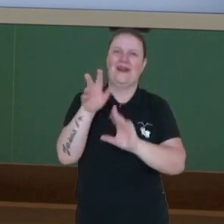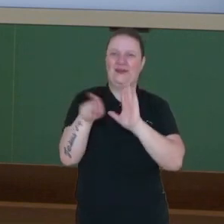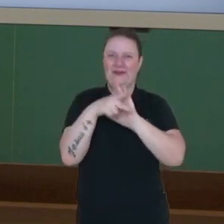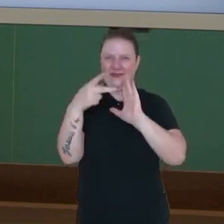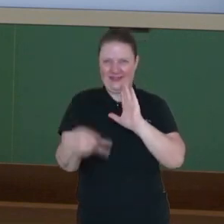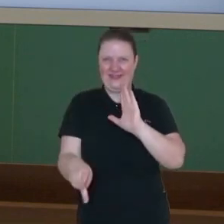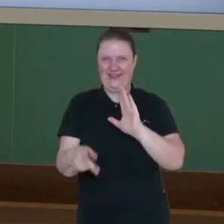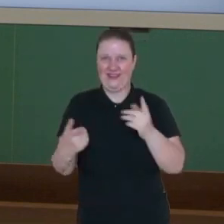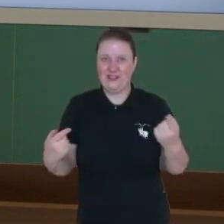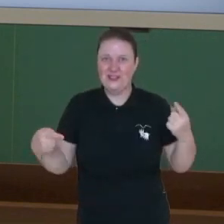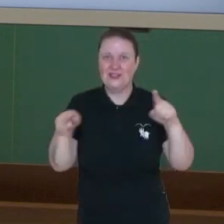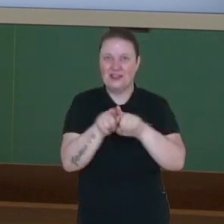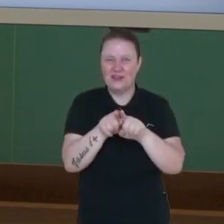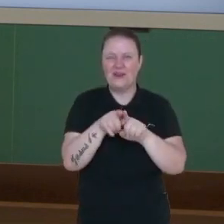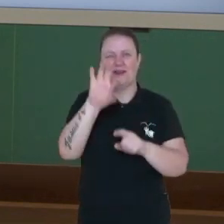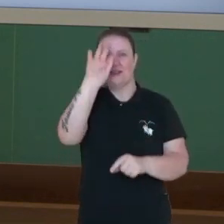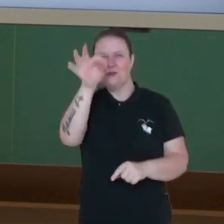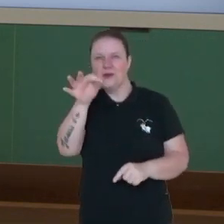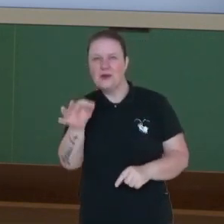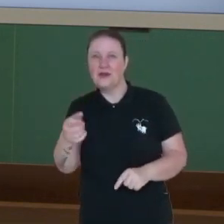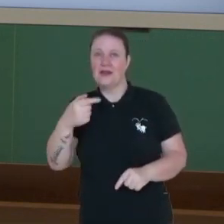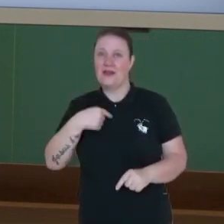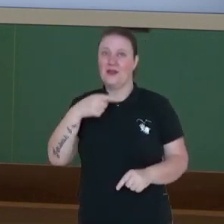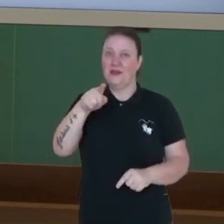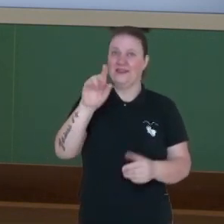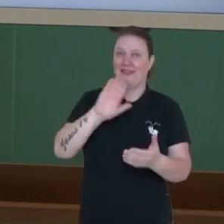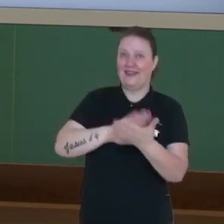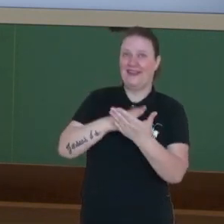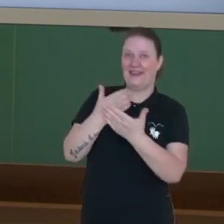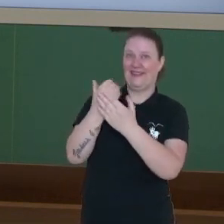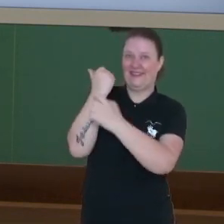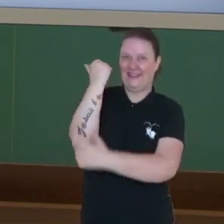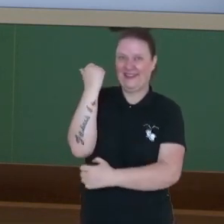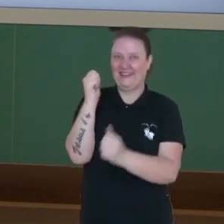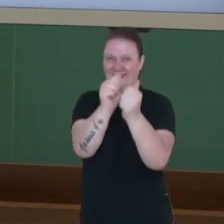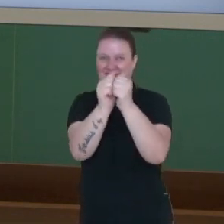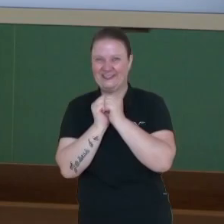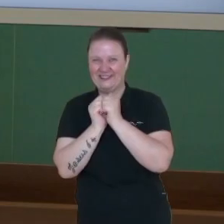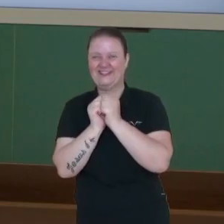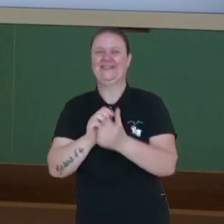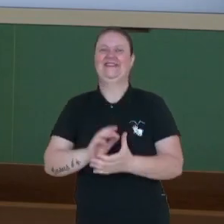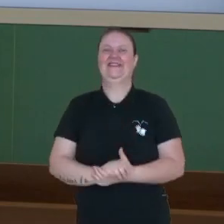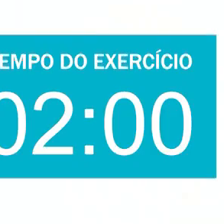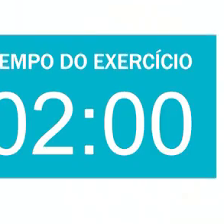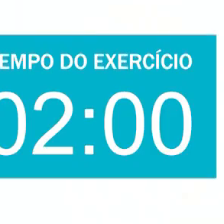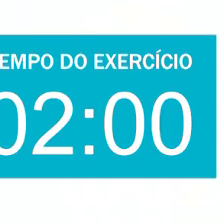volta a fazer a correção, eu, você, Cláudia, juntos. Até mais, pessoal!